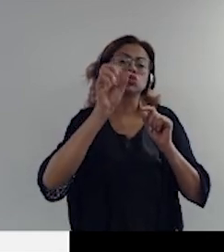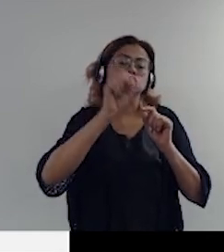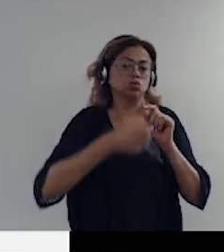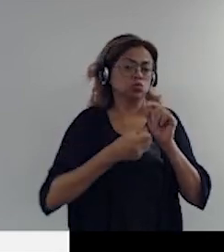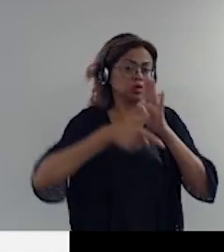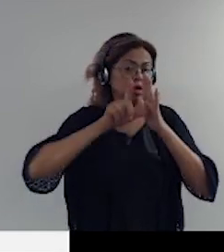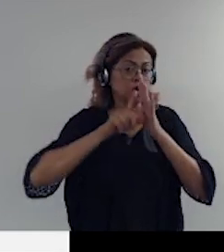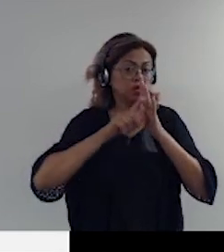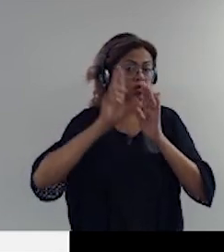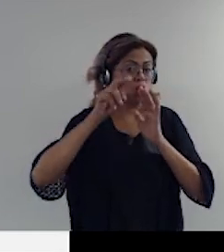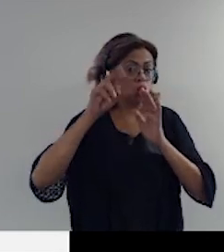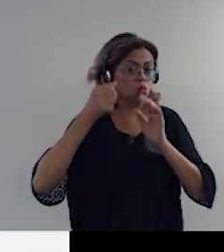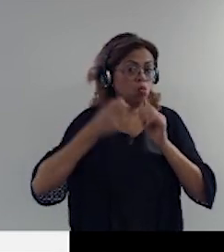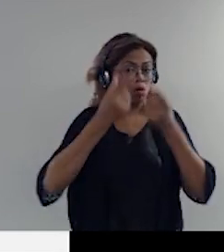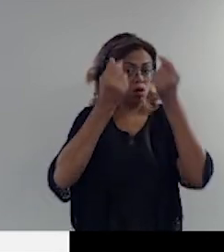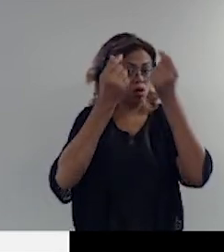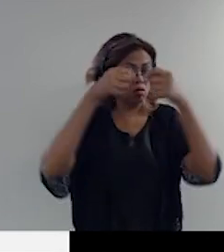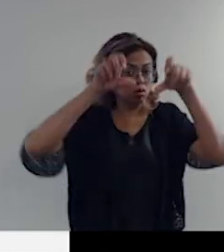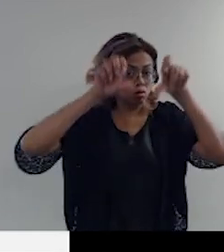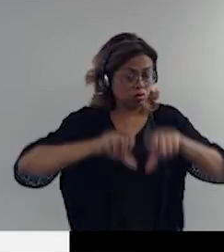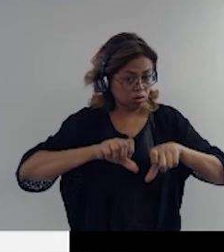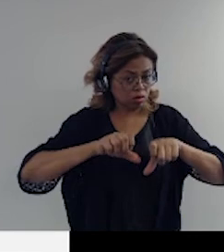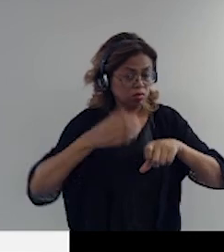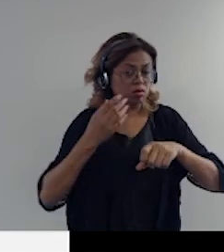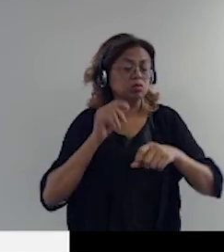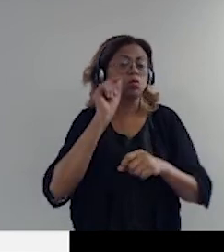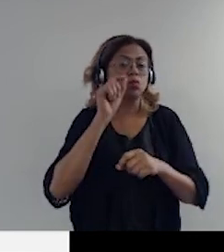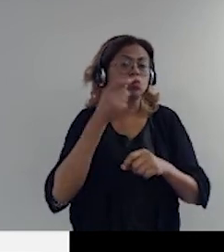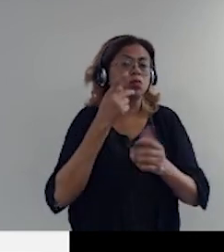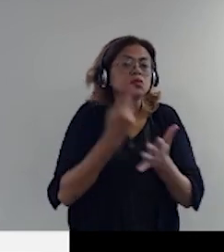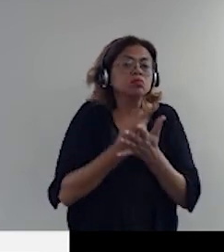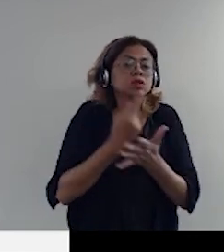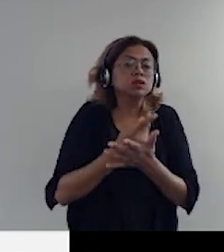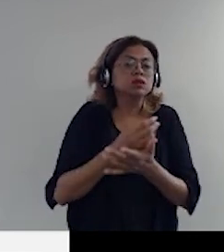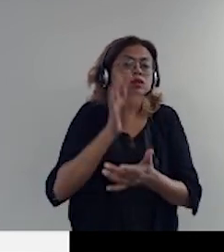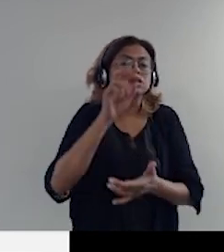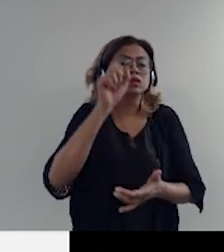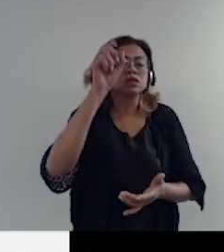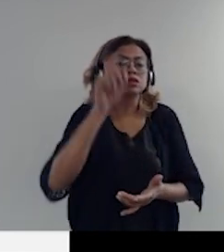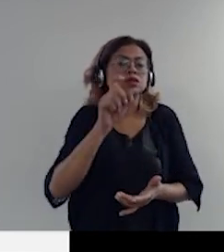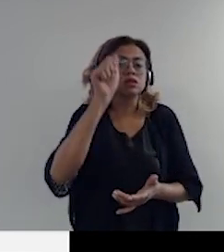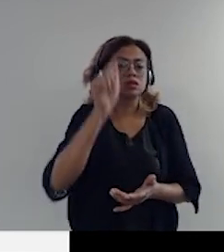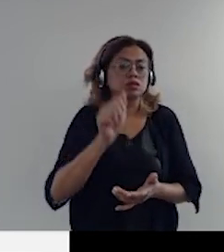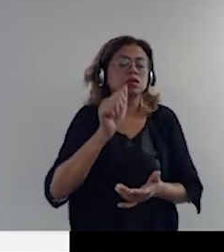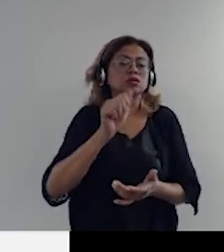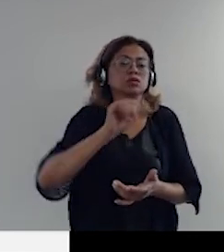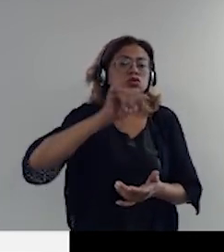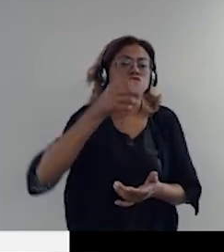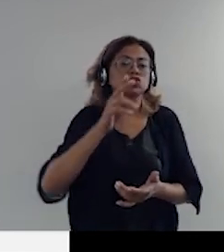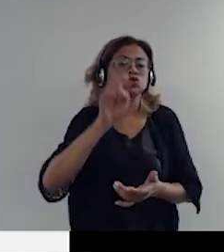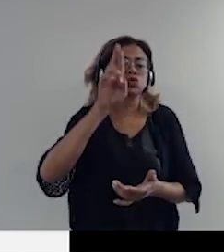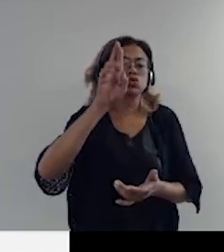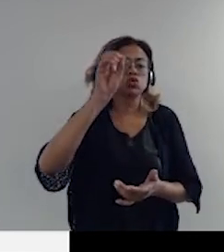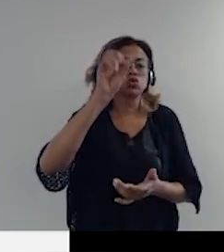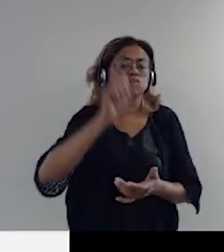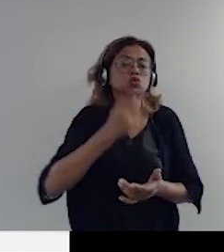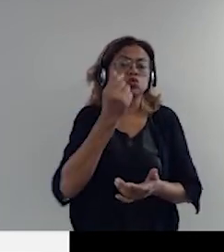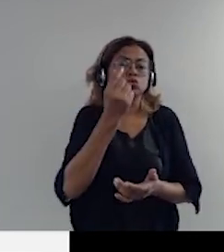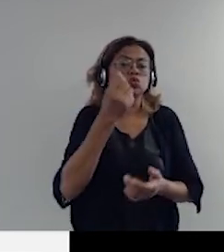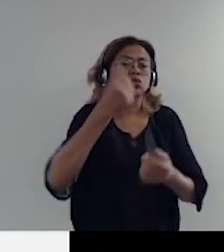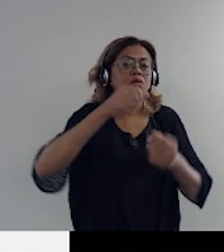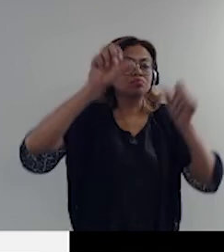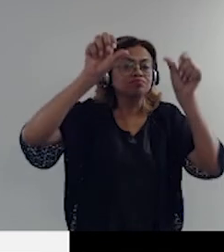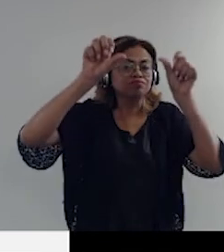crise antes em que a taxa de juros teve tão baixa.